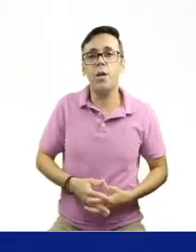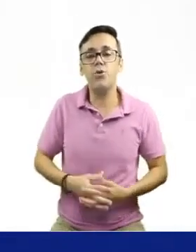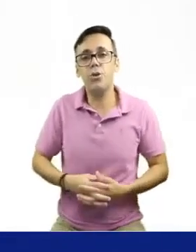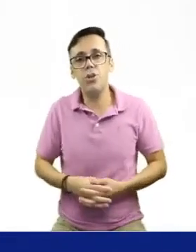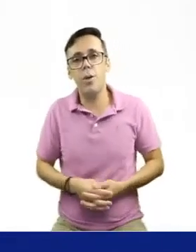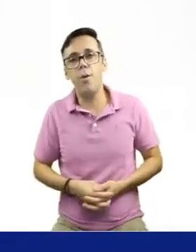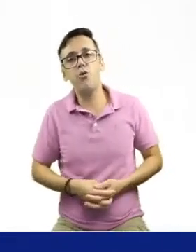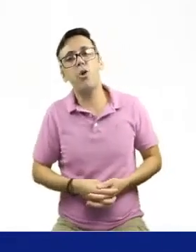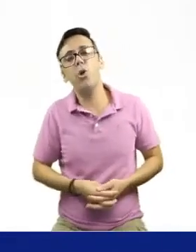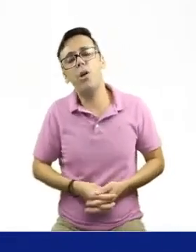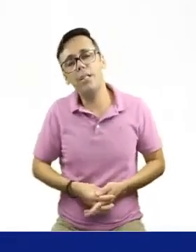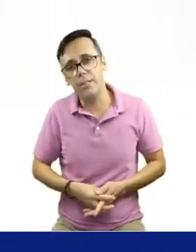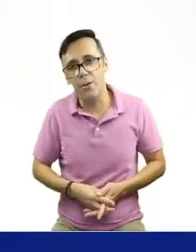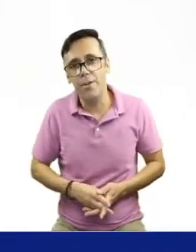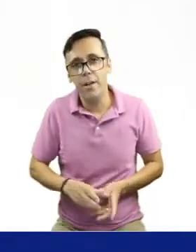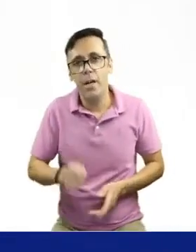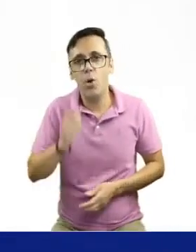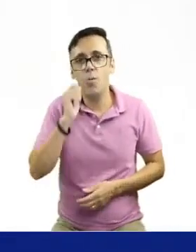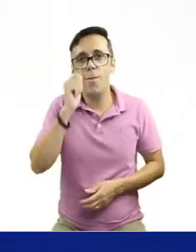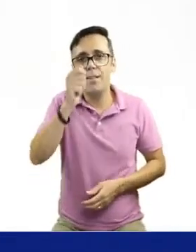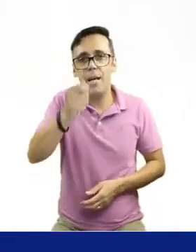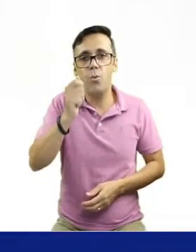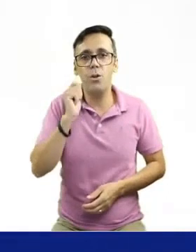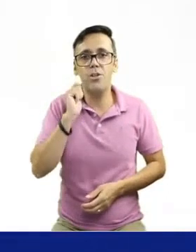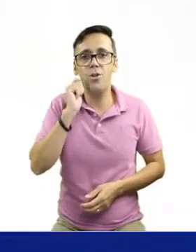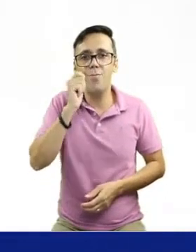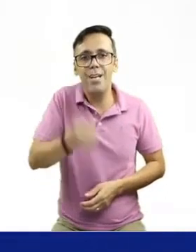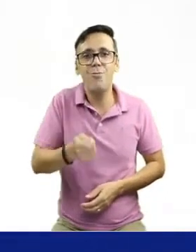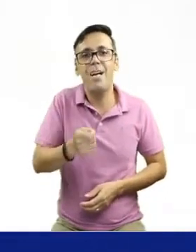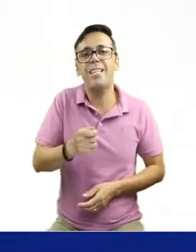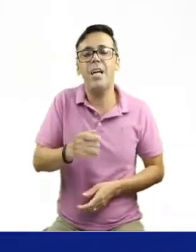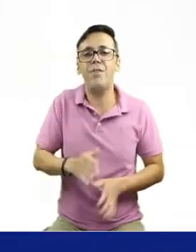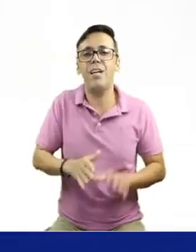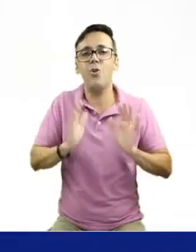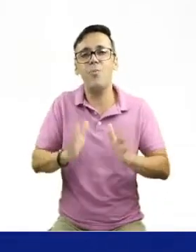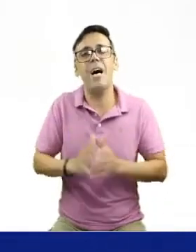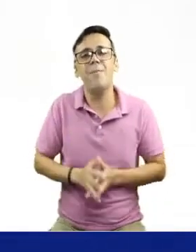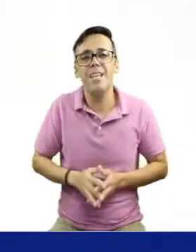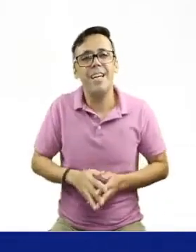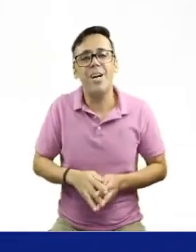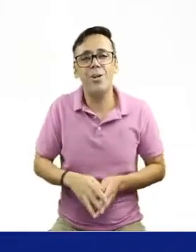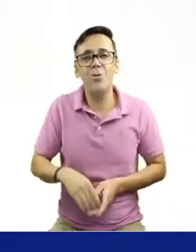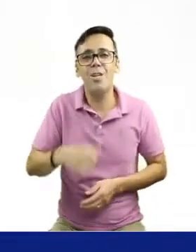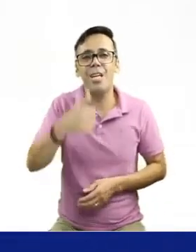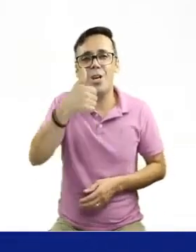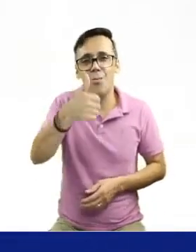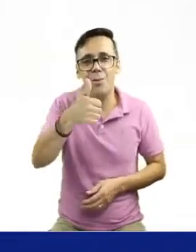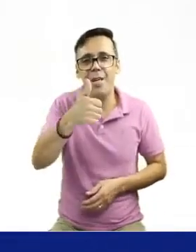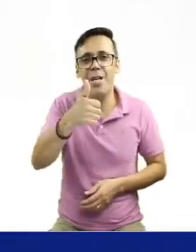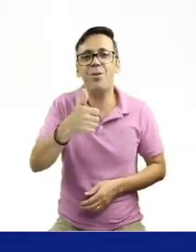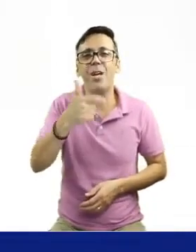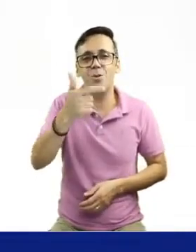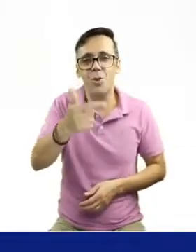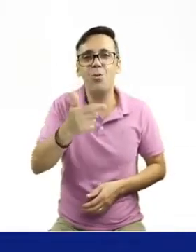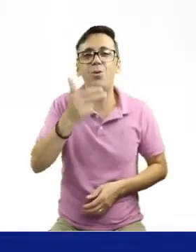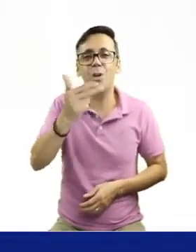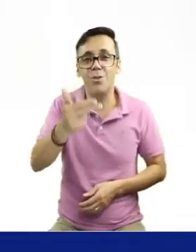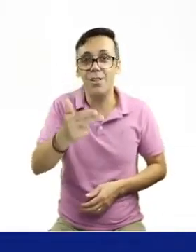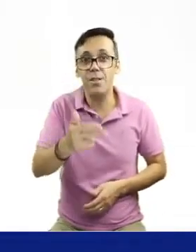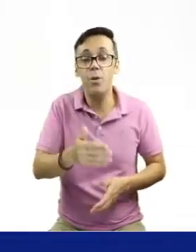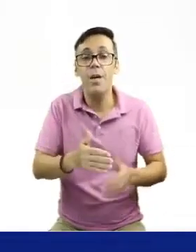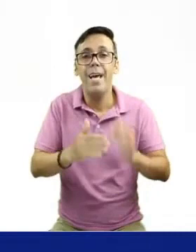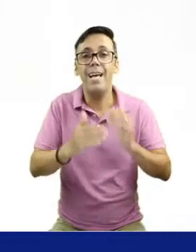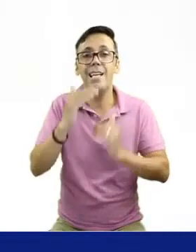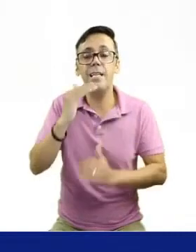daí pra frente nós temos que nós chamamos de homologação é como é quando a gente bate o martelo e fala sopa agora eu sei quem é o primeiro que é o